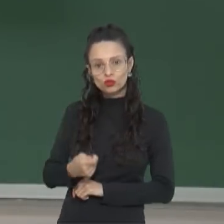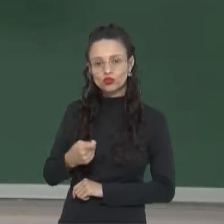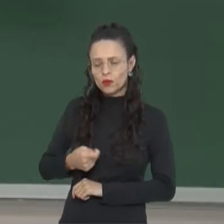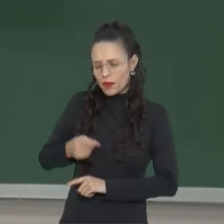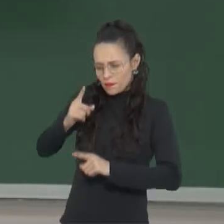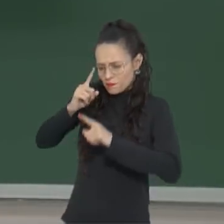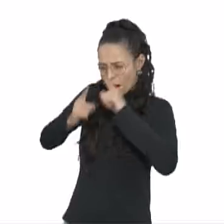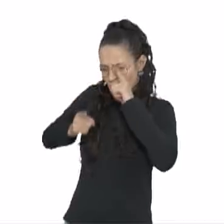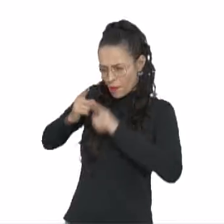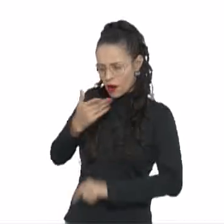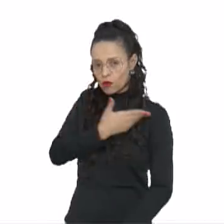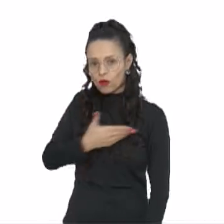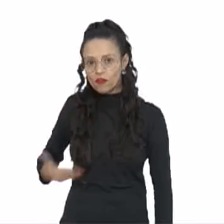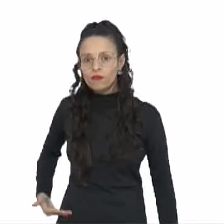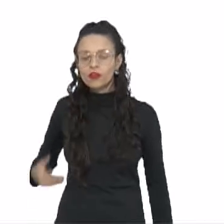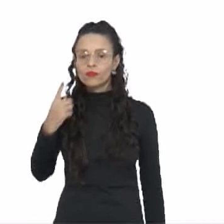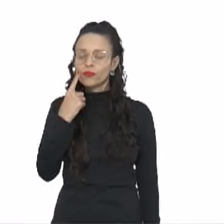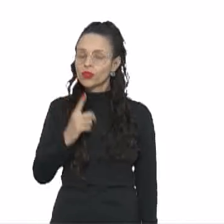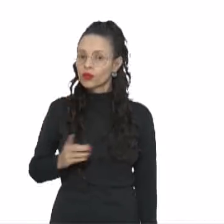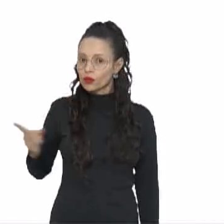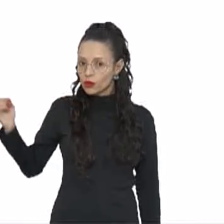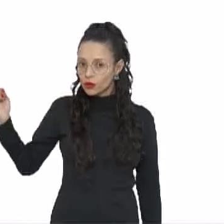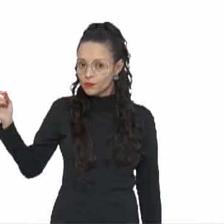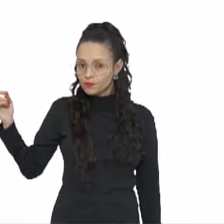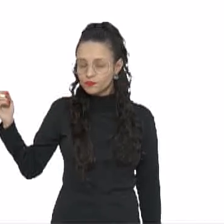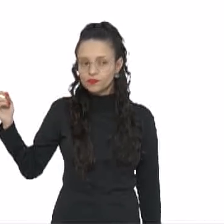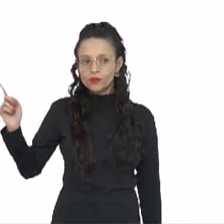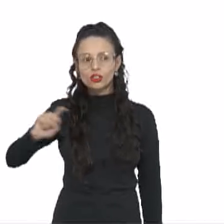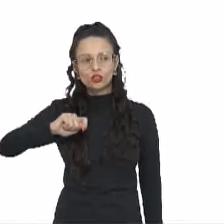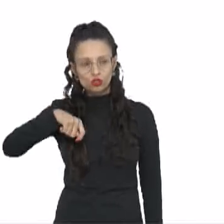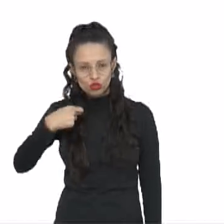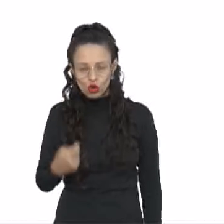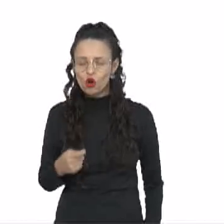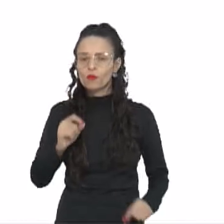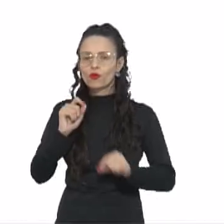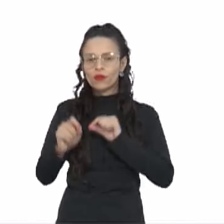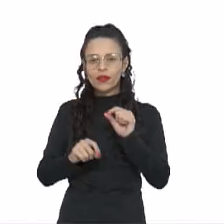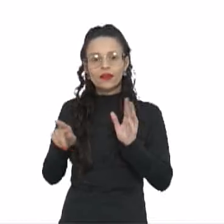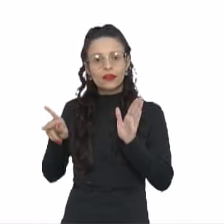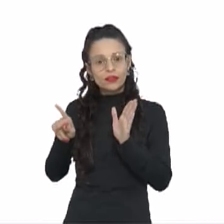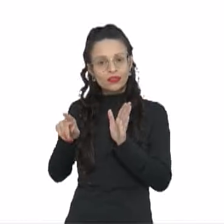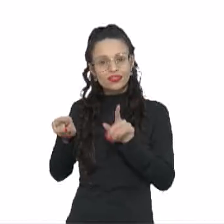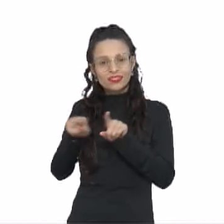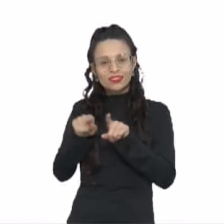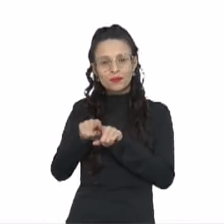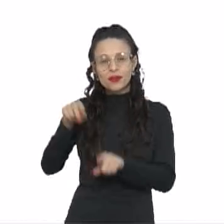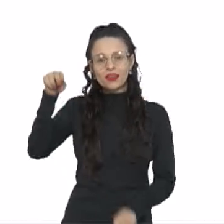imperialismo. Observando esse mapa sobre o imperialismo, também chamado de